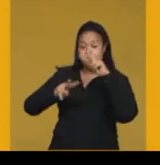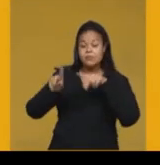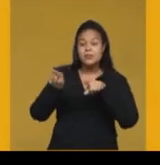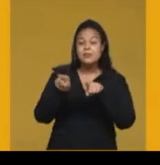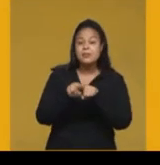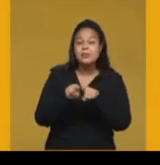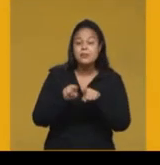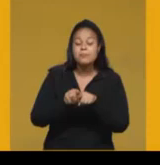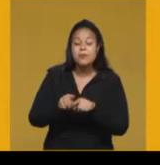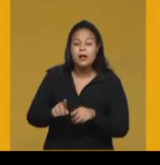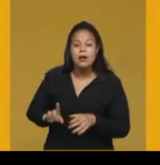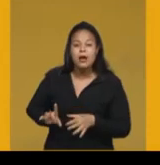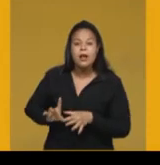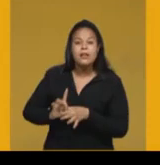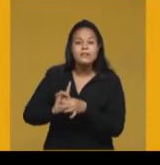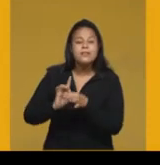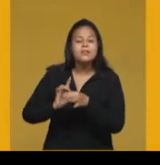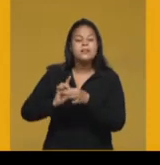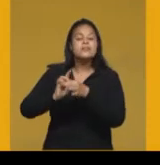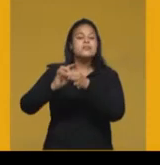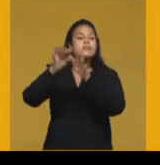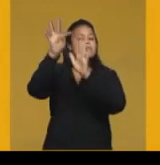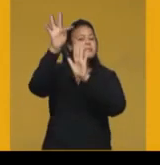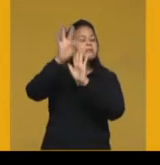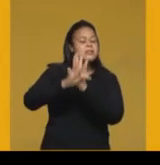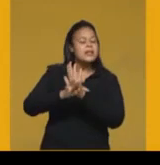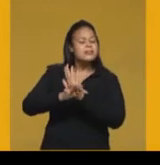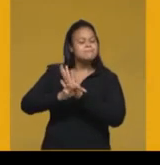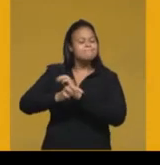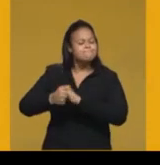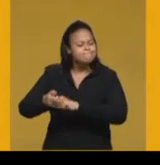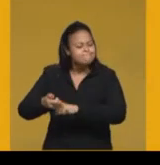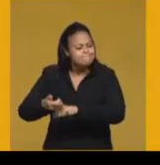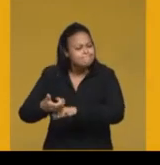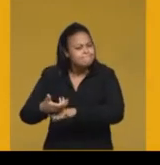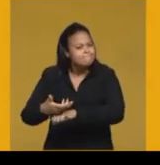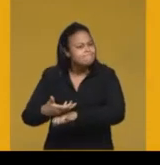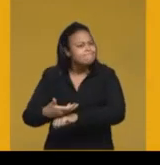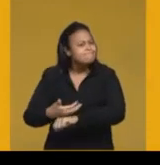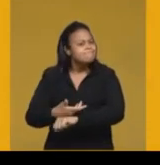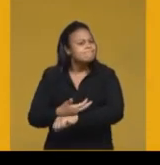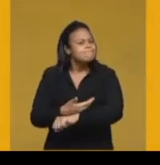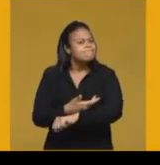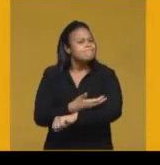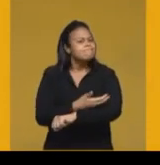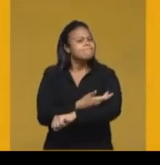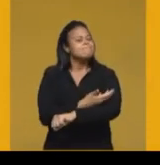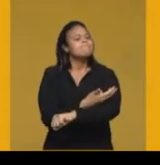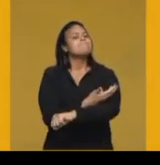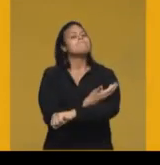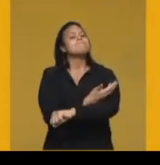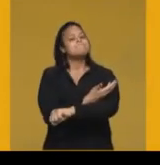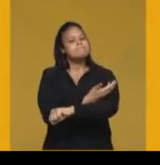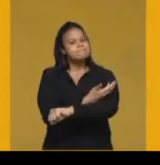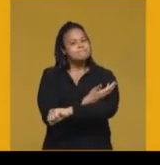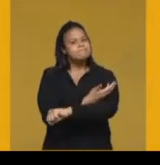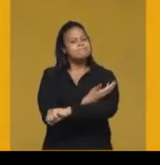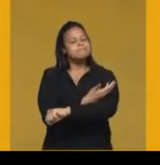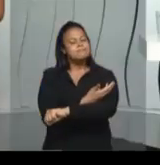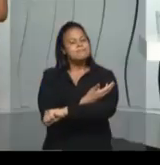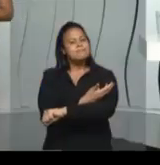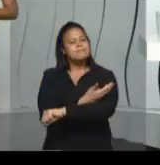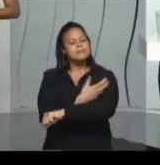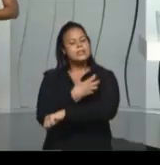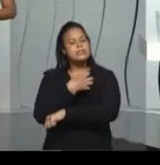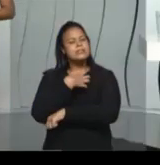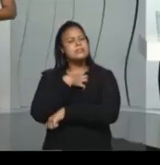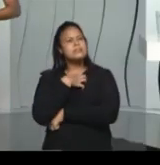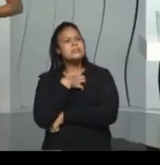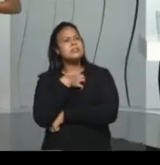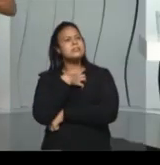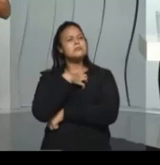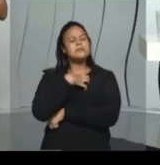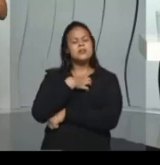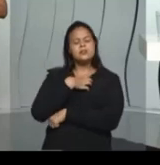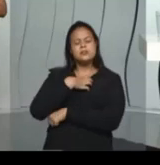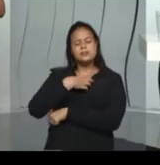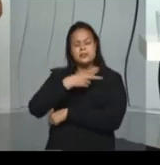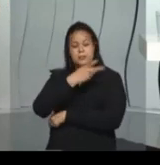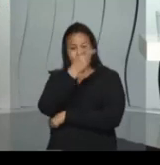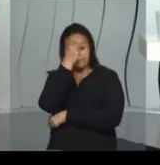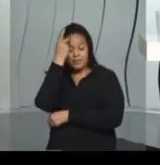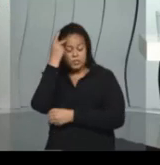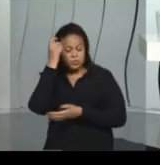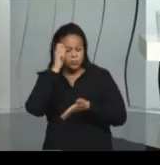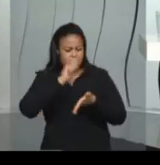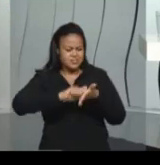que nos emociona, né? Traz esses sentimentos do autor que acaba também